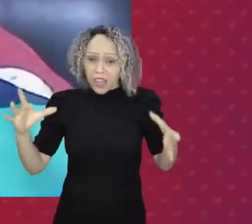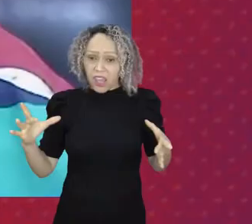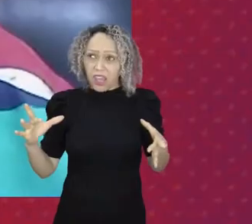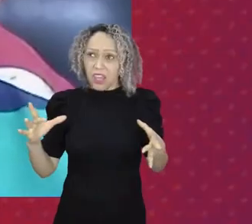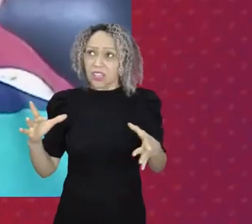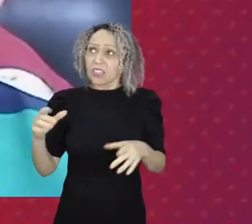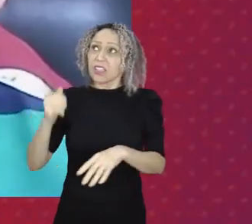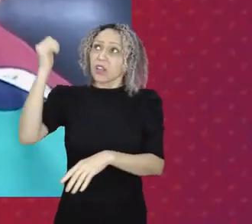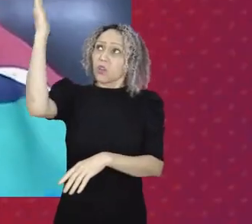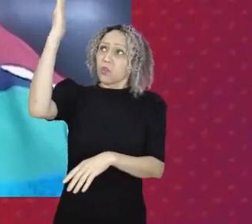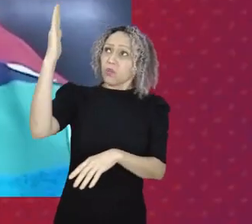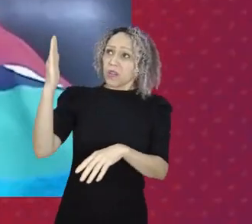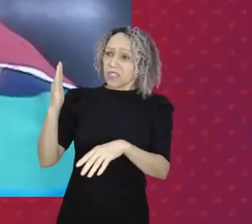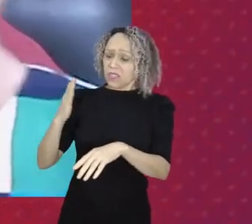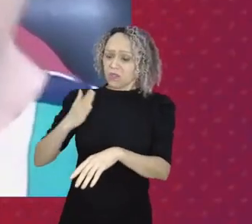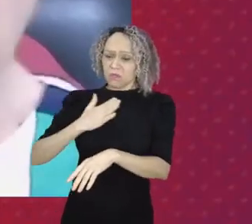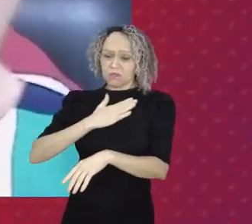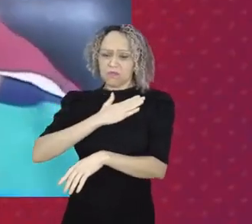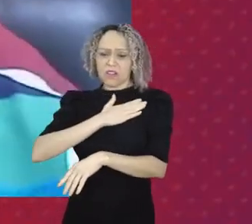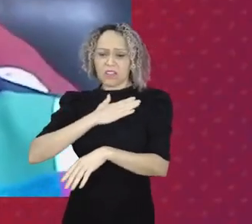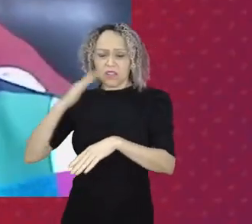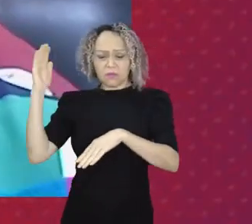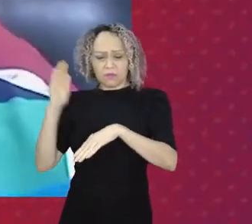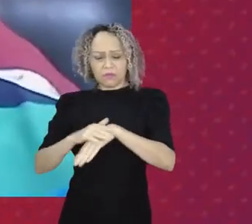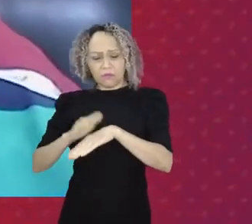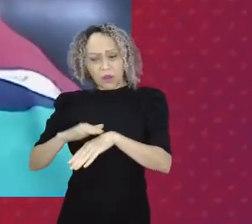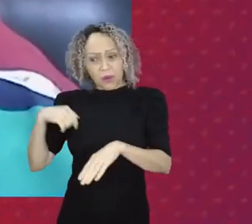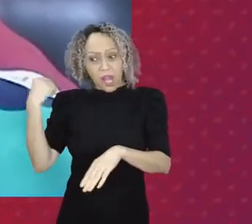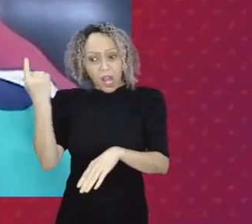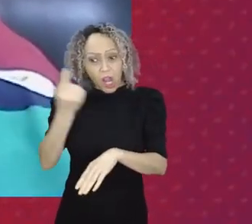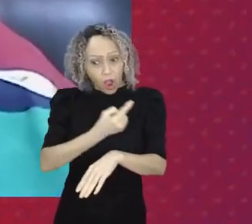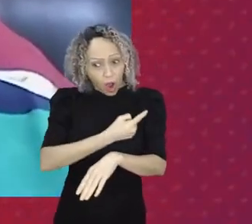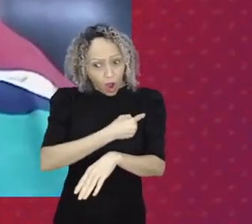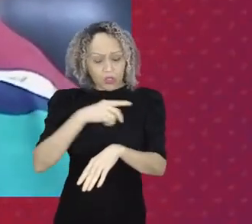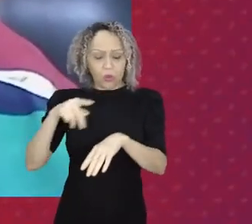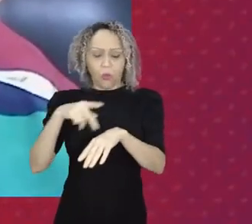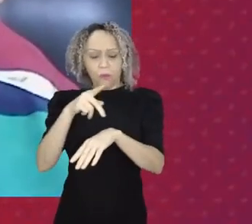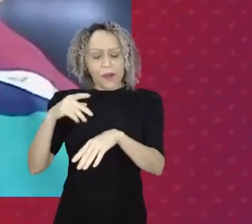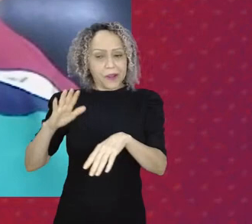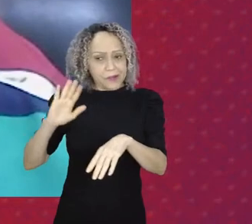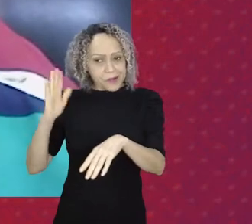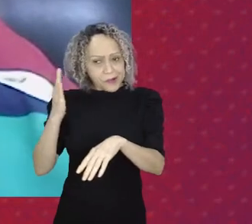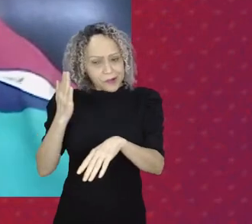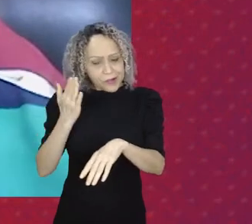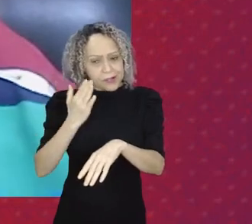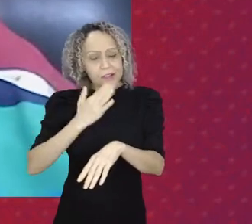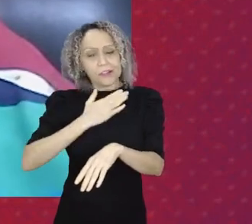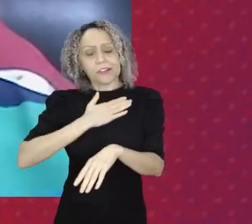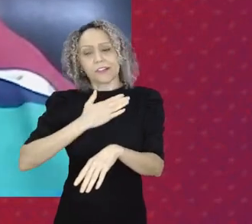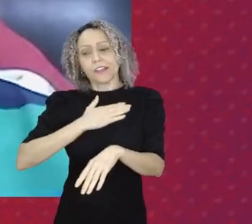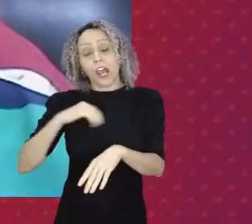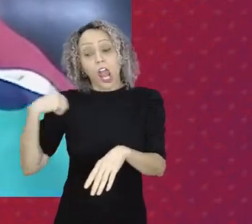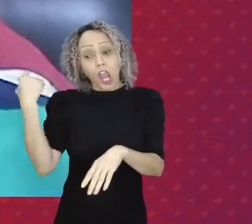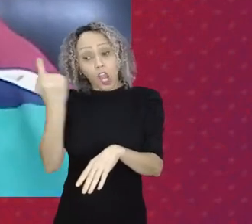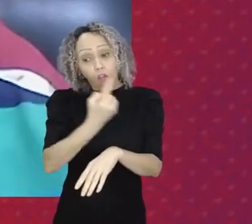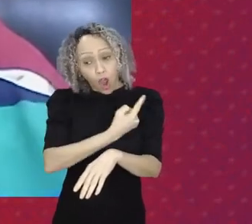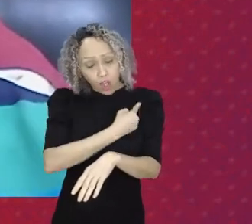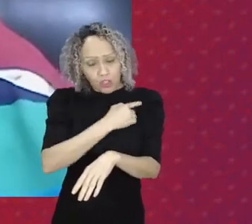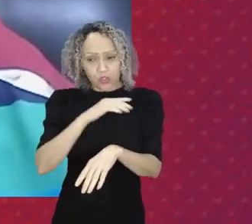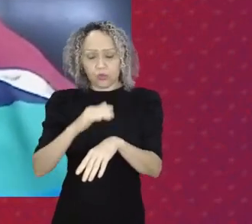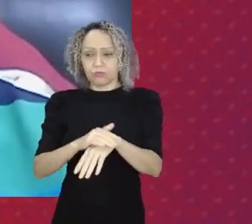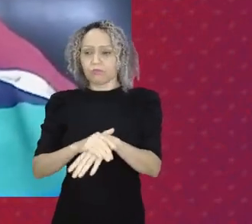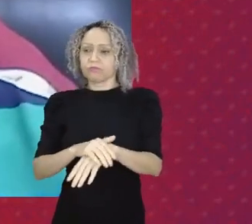nos pertencia, e que aos poucos também foi nos direcionando ao debate